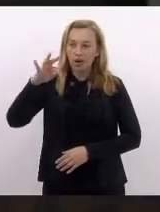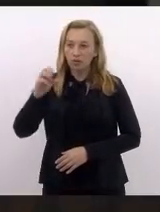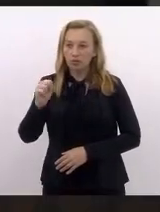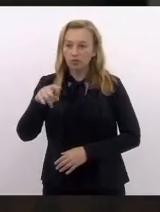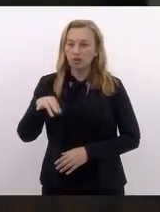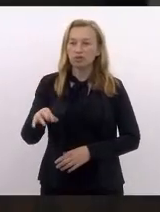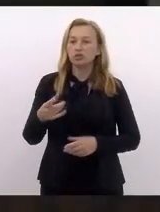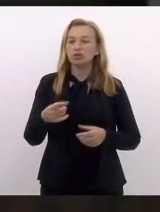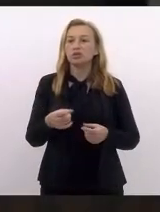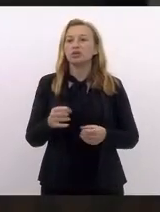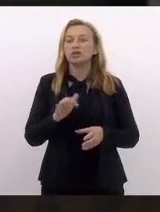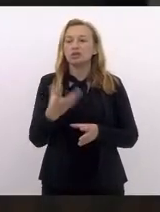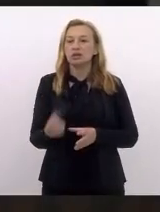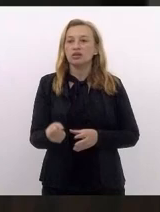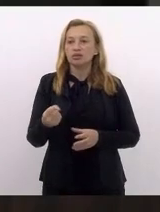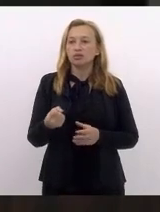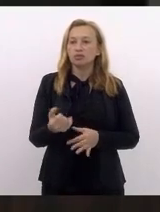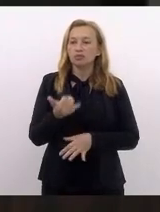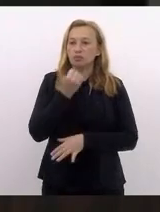aprovar